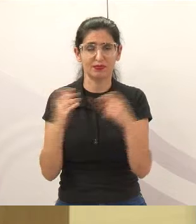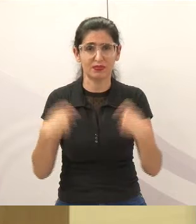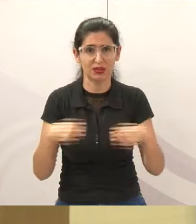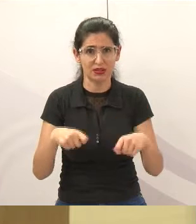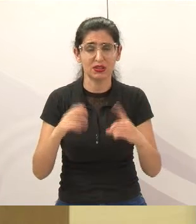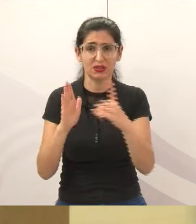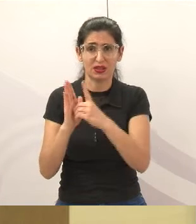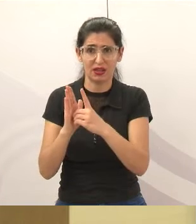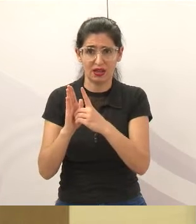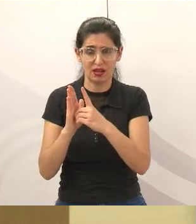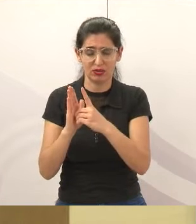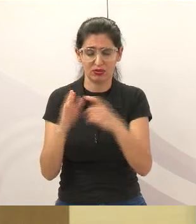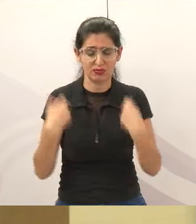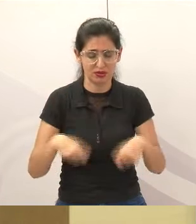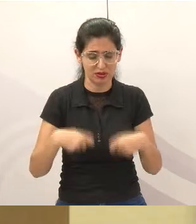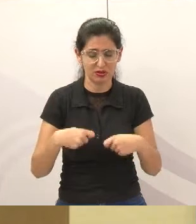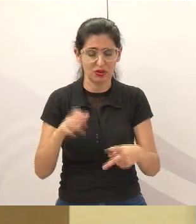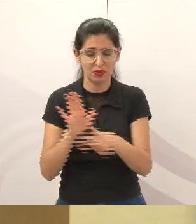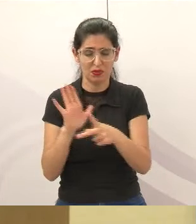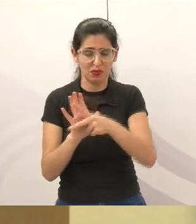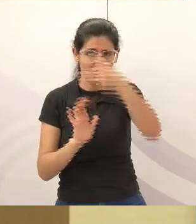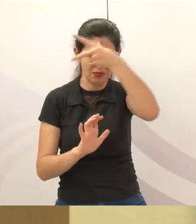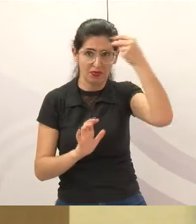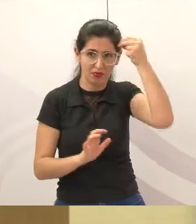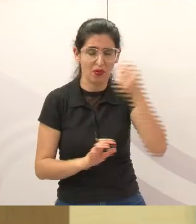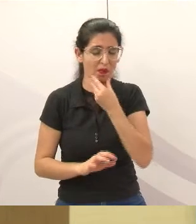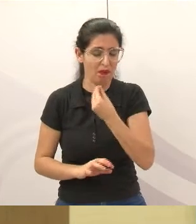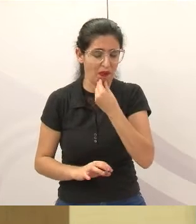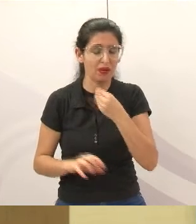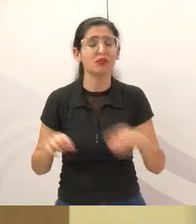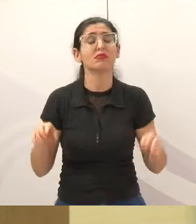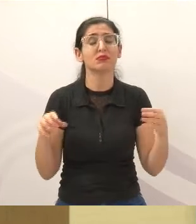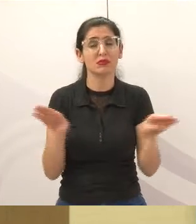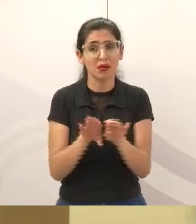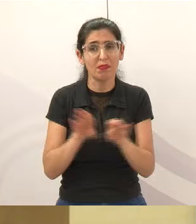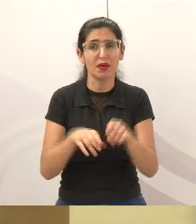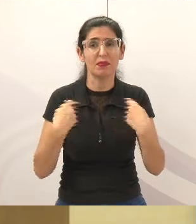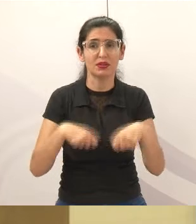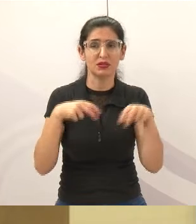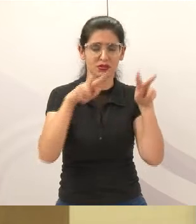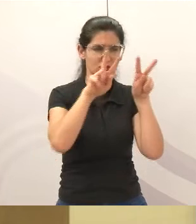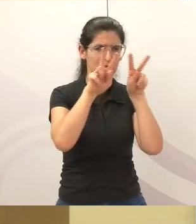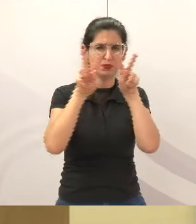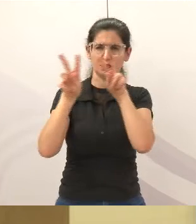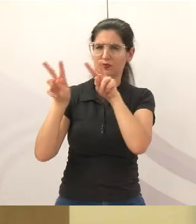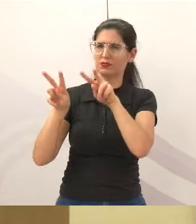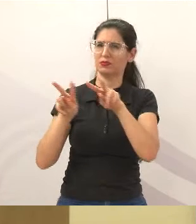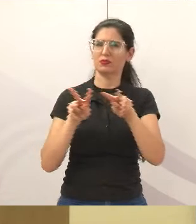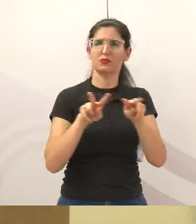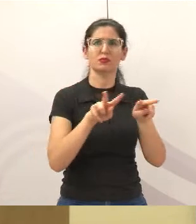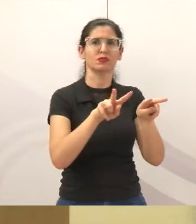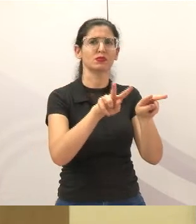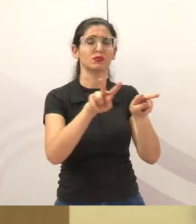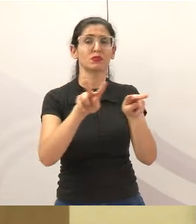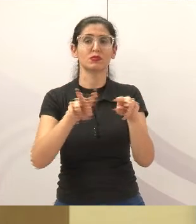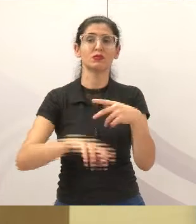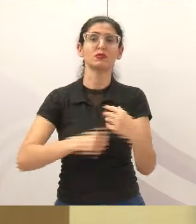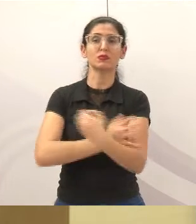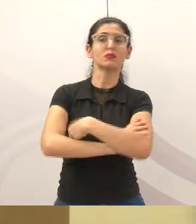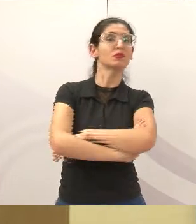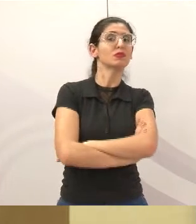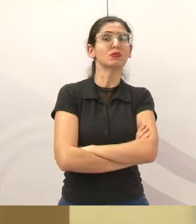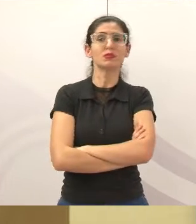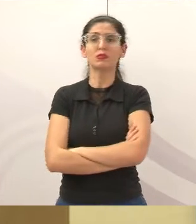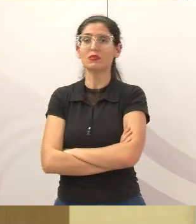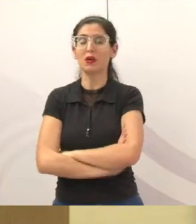gente possa ver também a fiscalização, porque já há um relaxamento no supermercado na